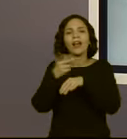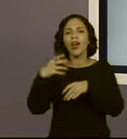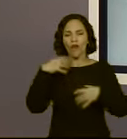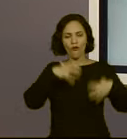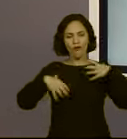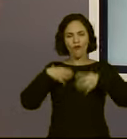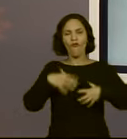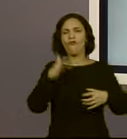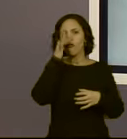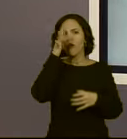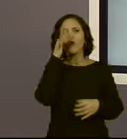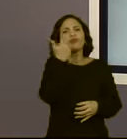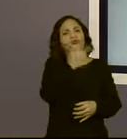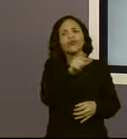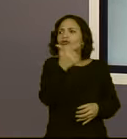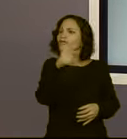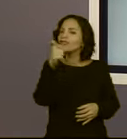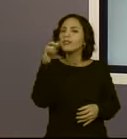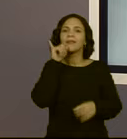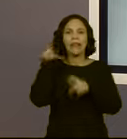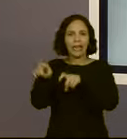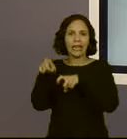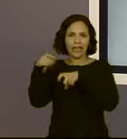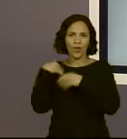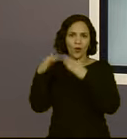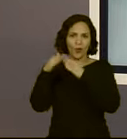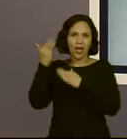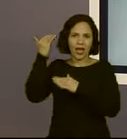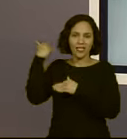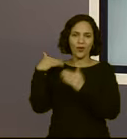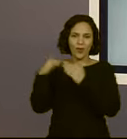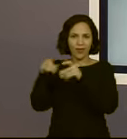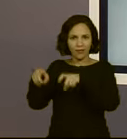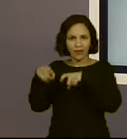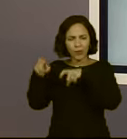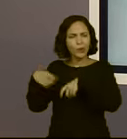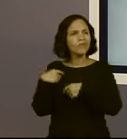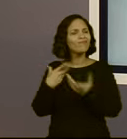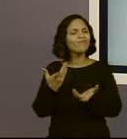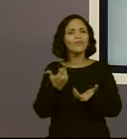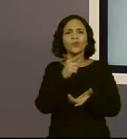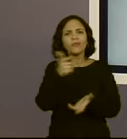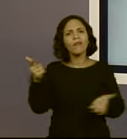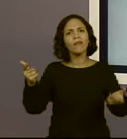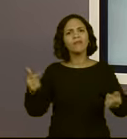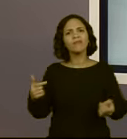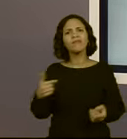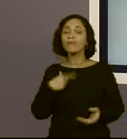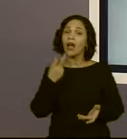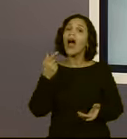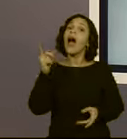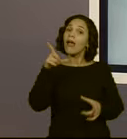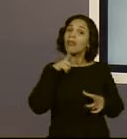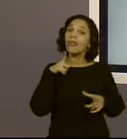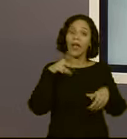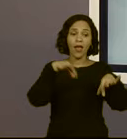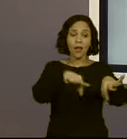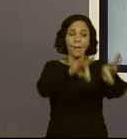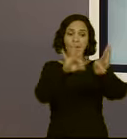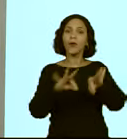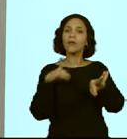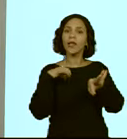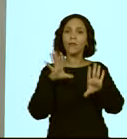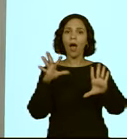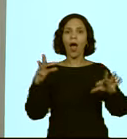camisa Florida em lugar nenhum principalmente lá no interior onde eu morava e o que aconteceu a gente achava tecido Florido a